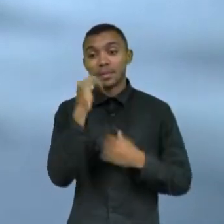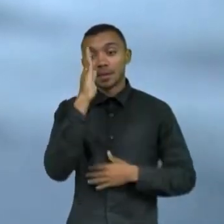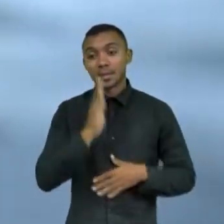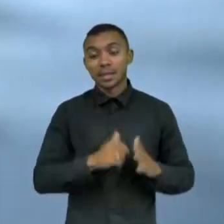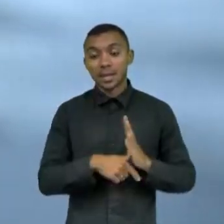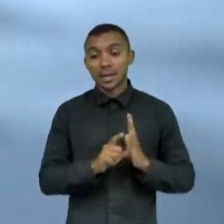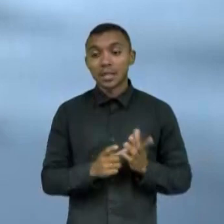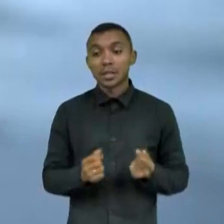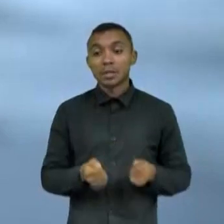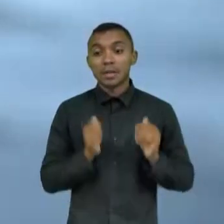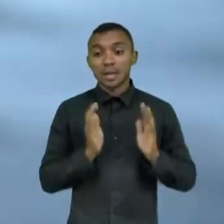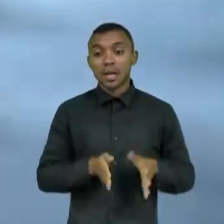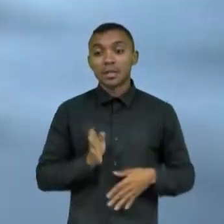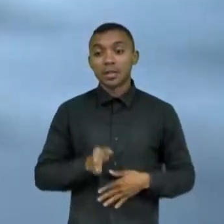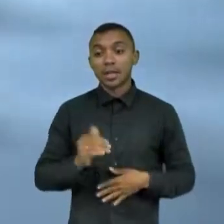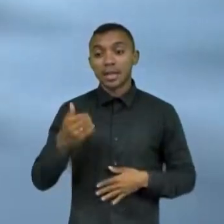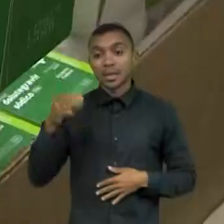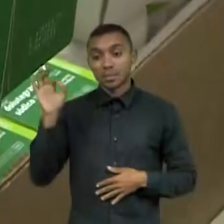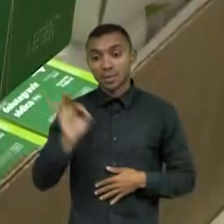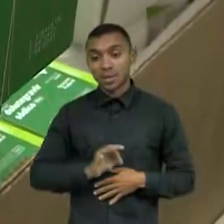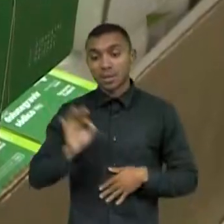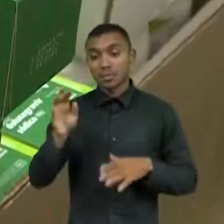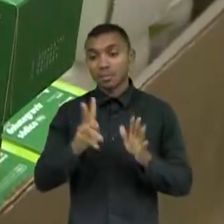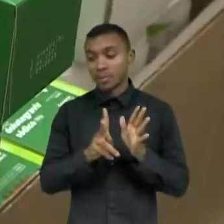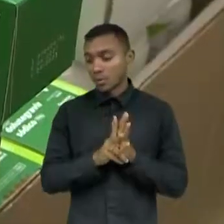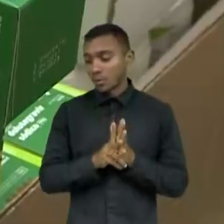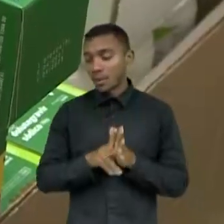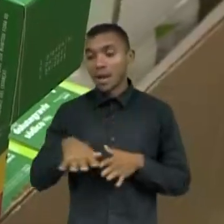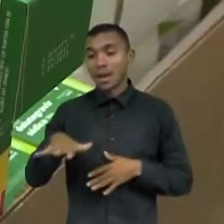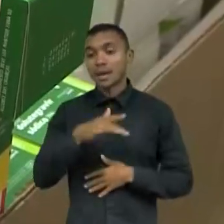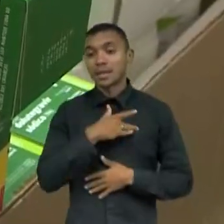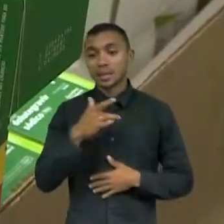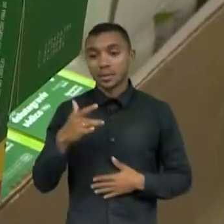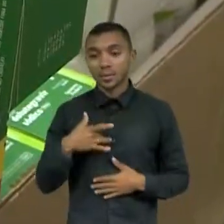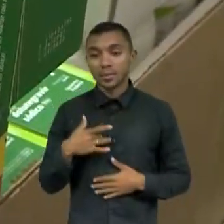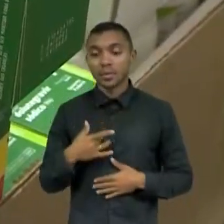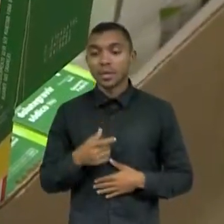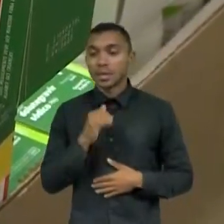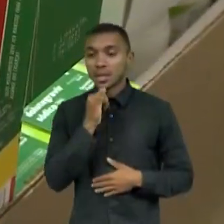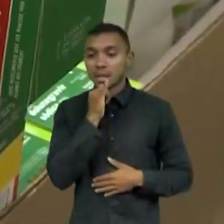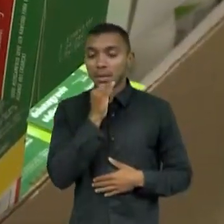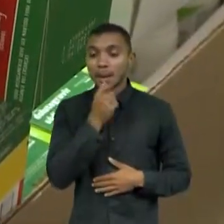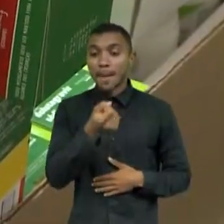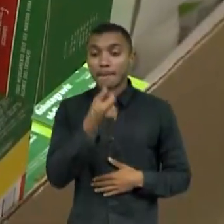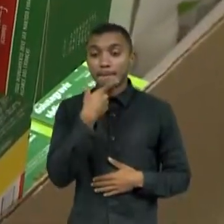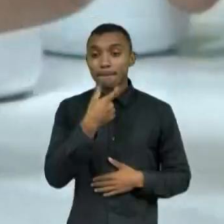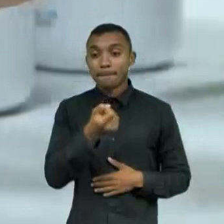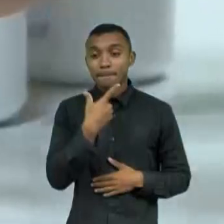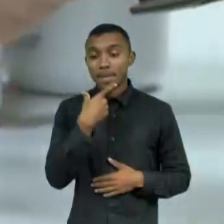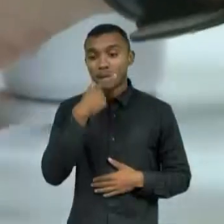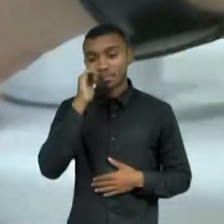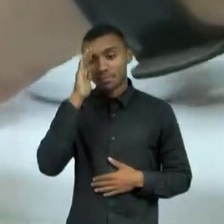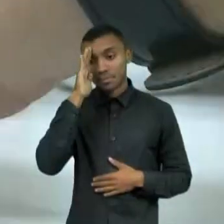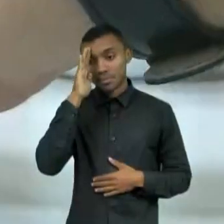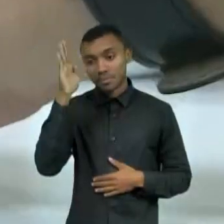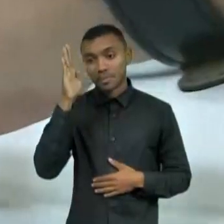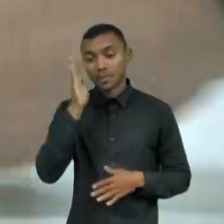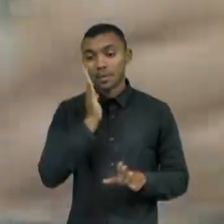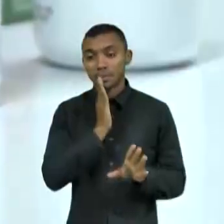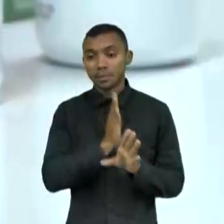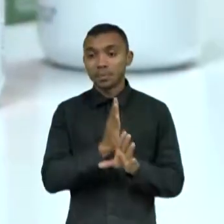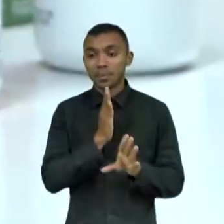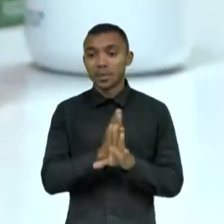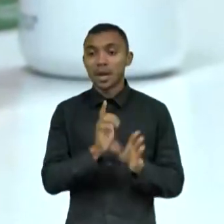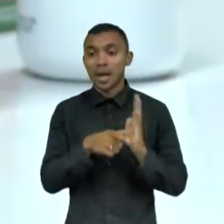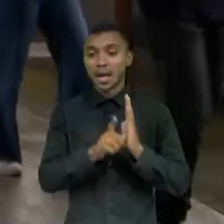mais de 10% do orçamento familiar em saúde, com medicamentos, sendo o principal fator para as despesas pagas